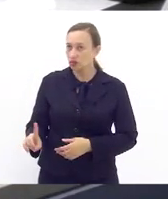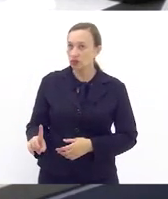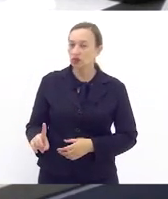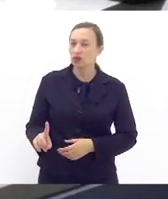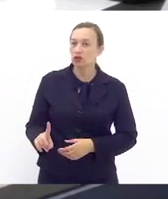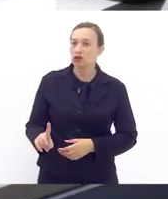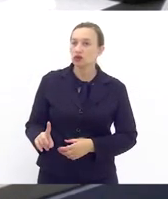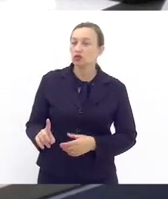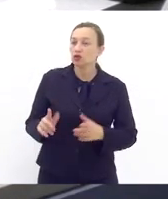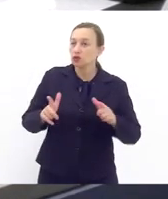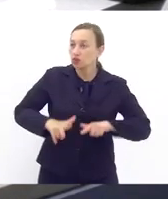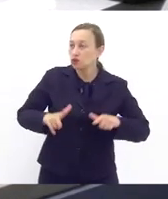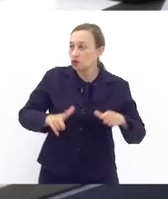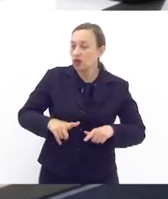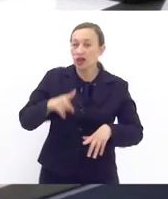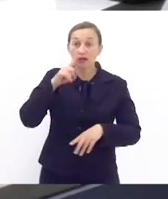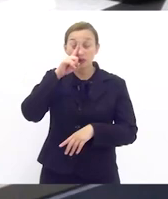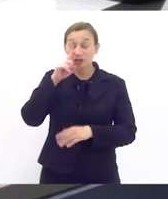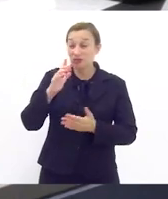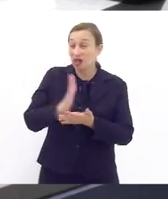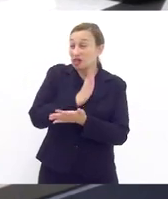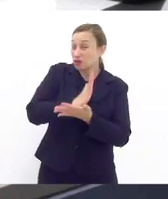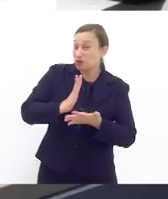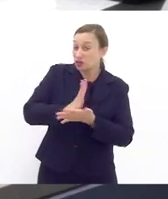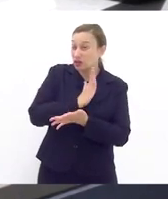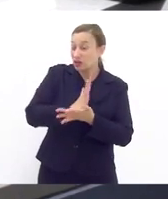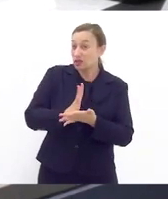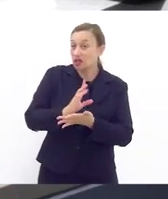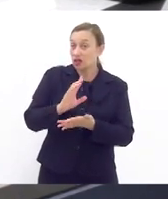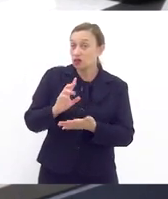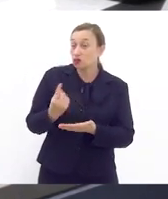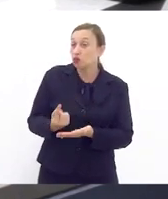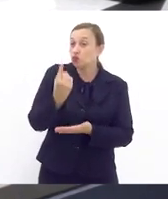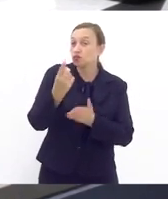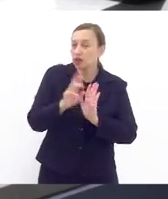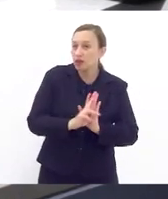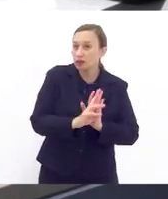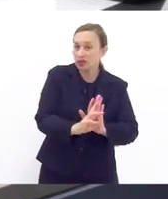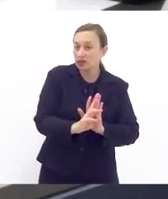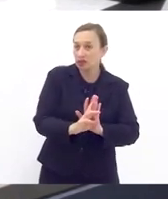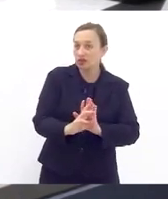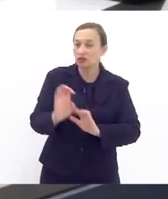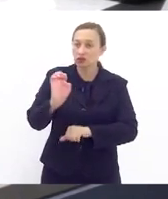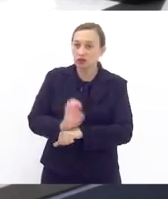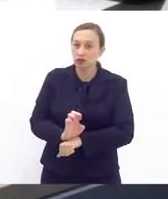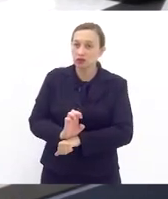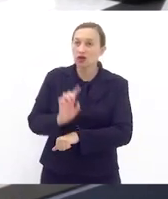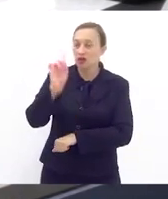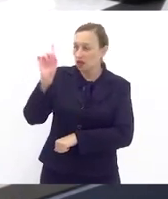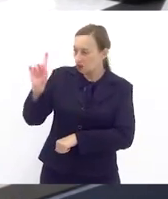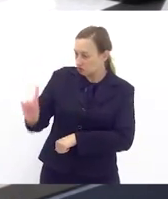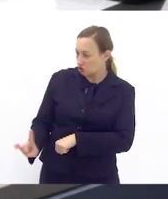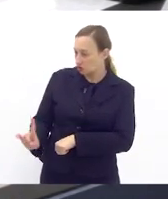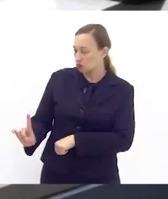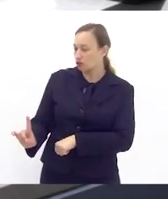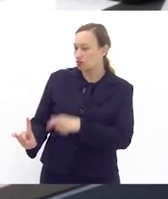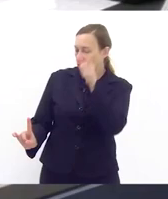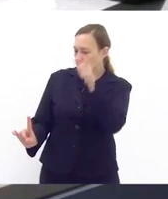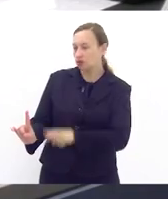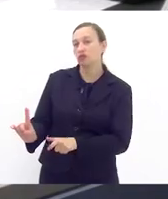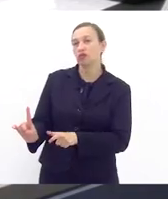consagrados muitas vezes a única representação do Estado está na figura dos diretores